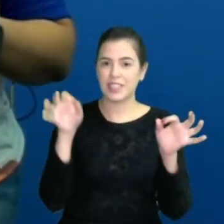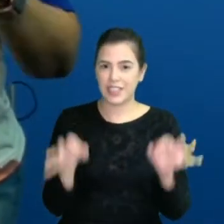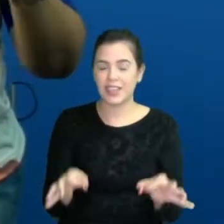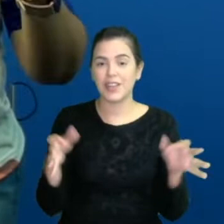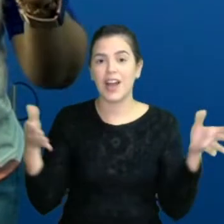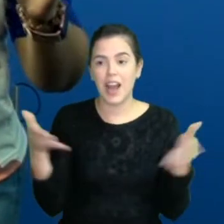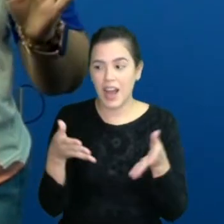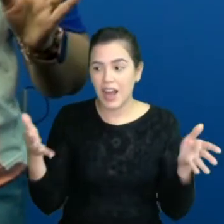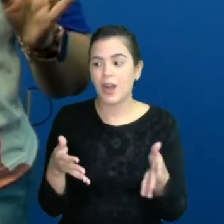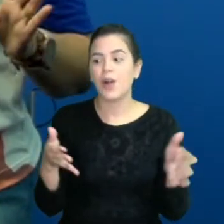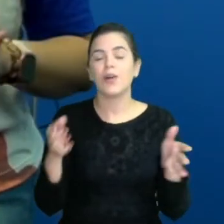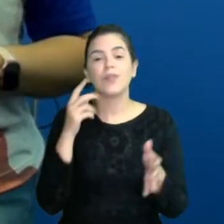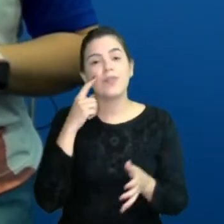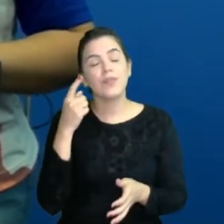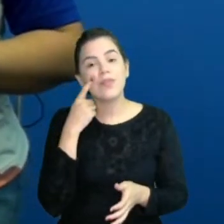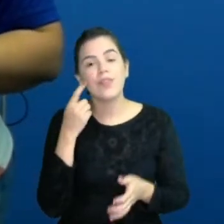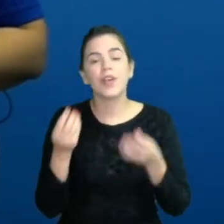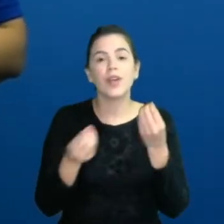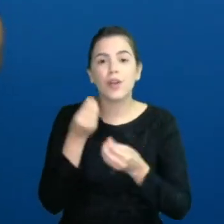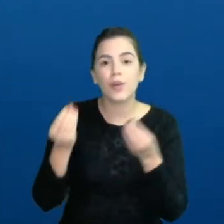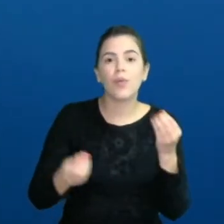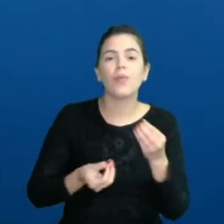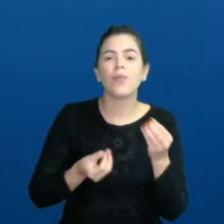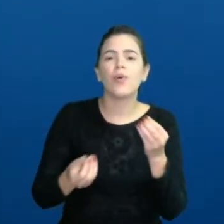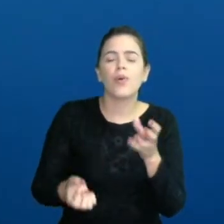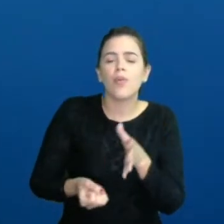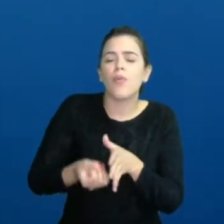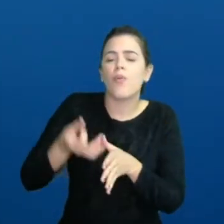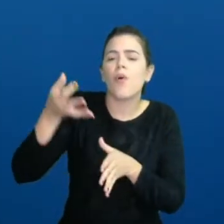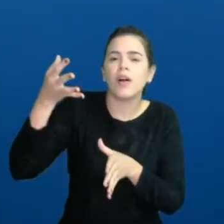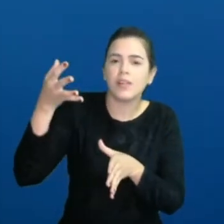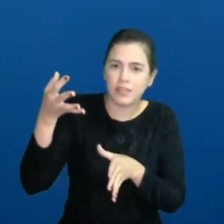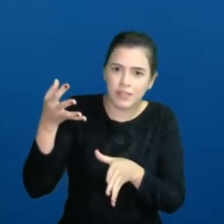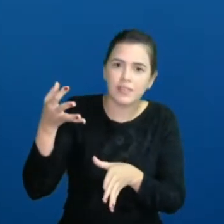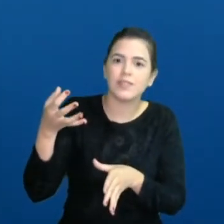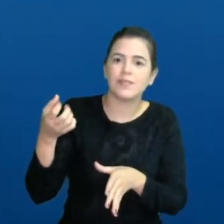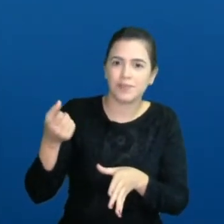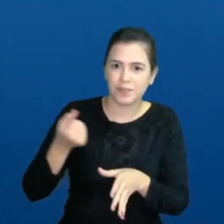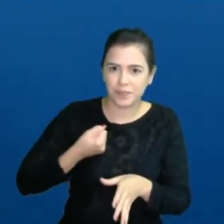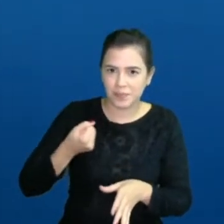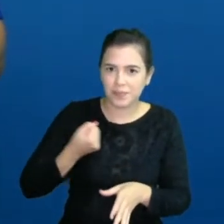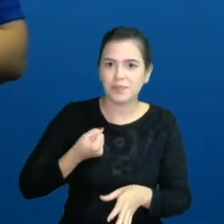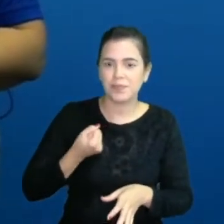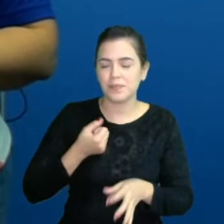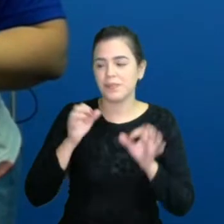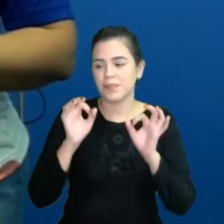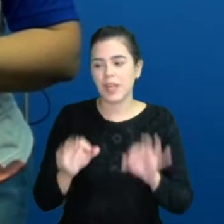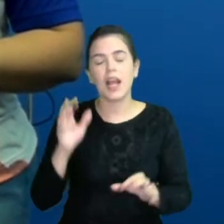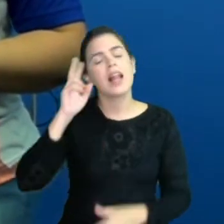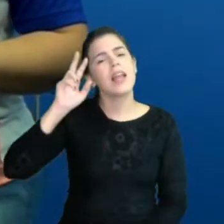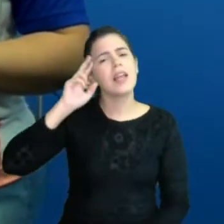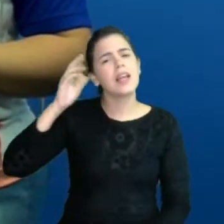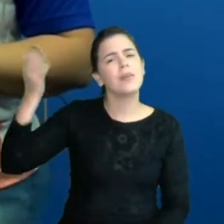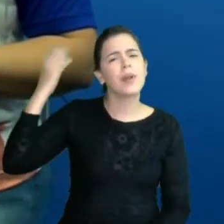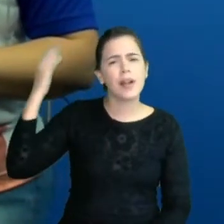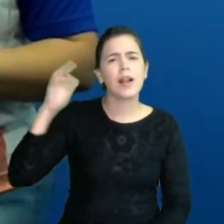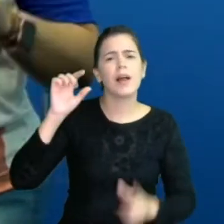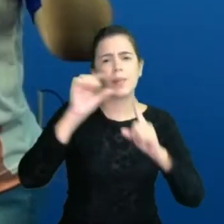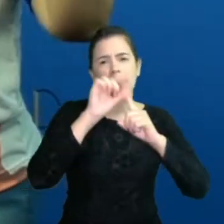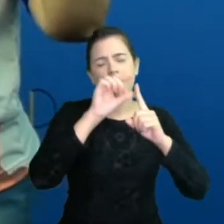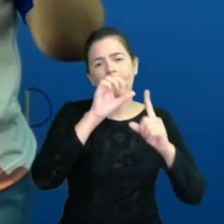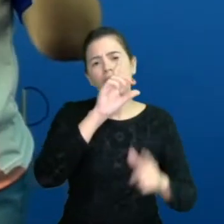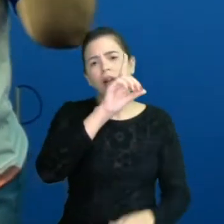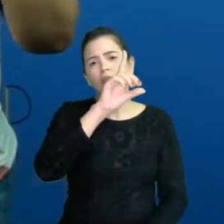gente conta as letrinhas e as sílabas daquelas palavrinhas que a gente viu. Lembra que eu fiz lá na palavra